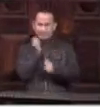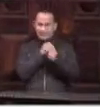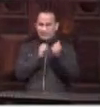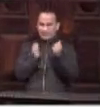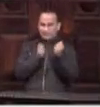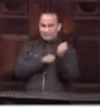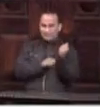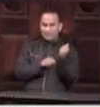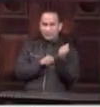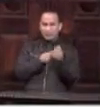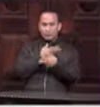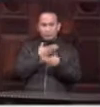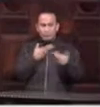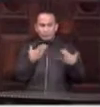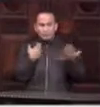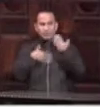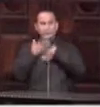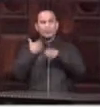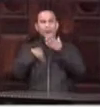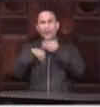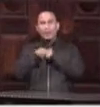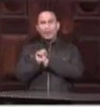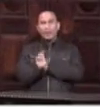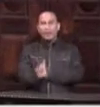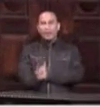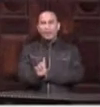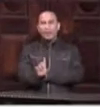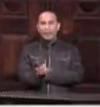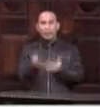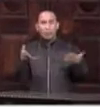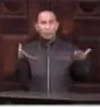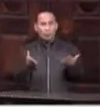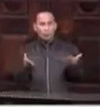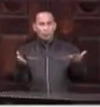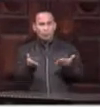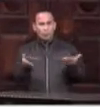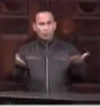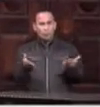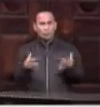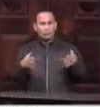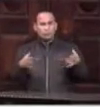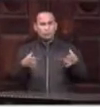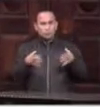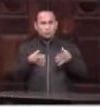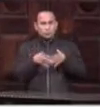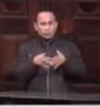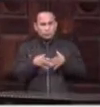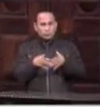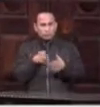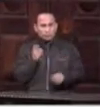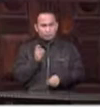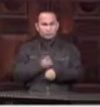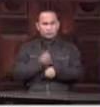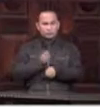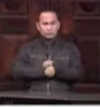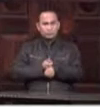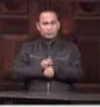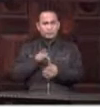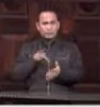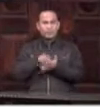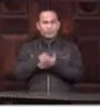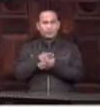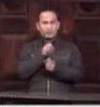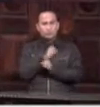heranças institucionais desse racismo são, ainda hoje, uma parte dura da nossa realidade